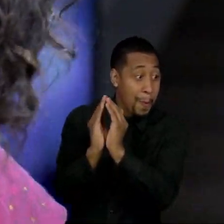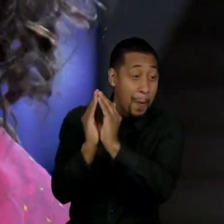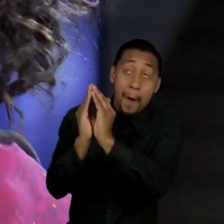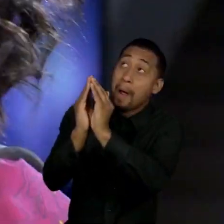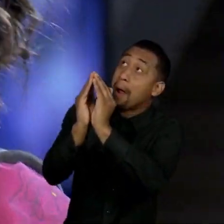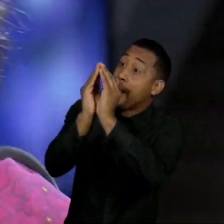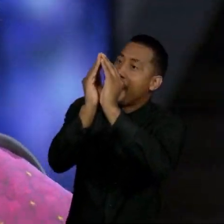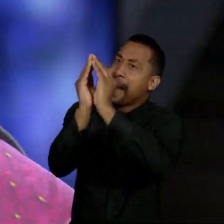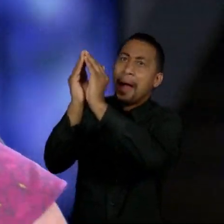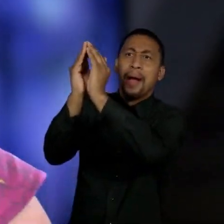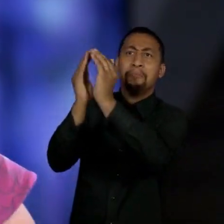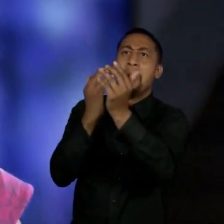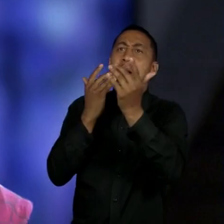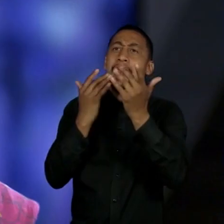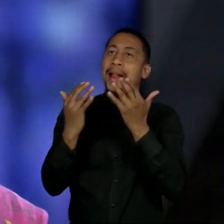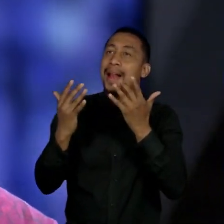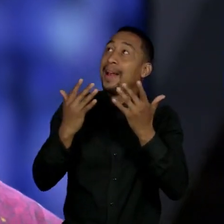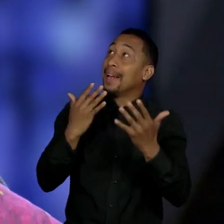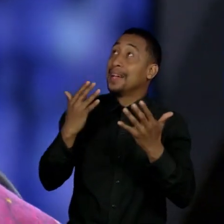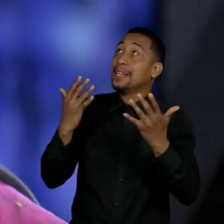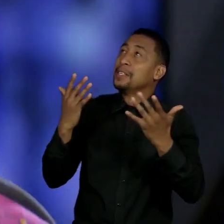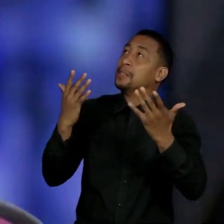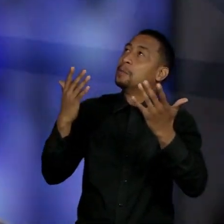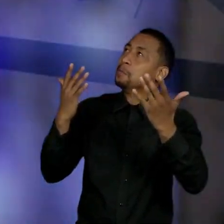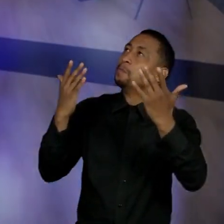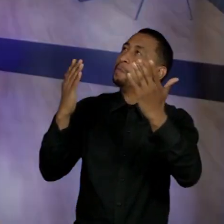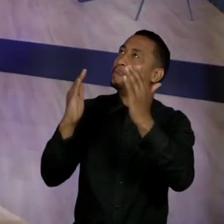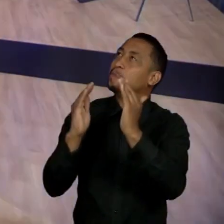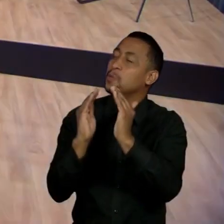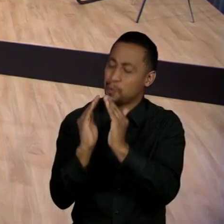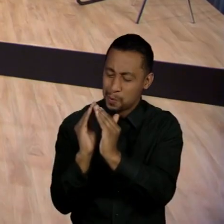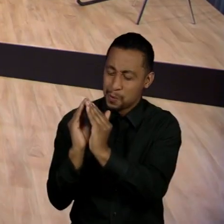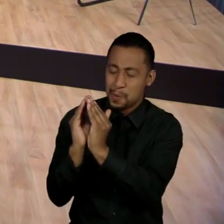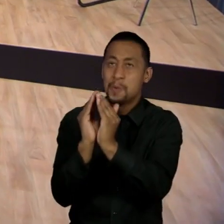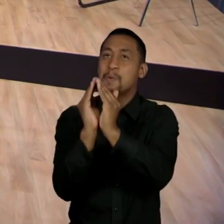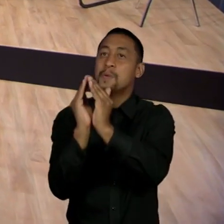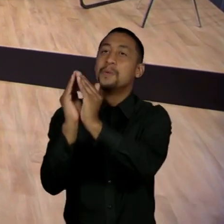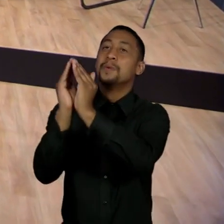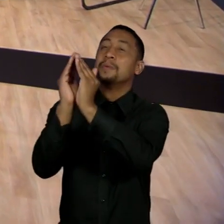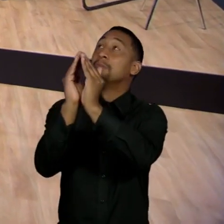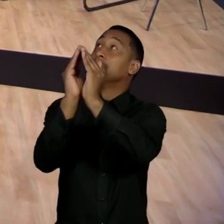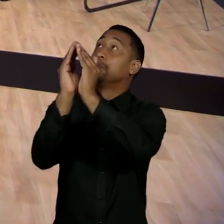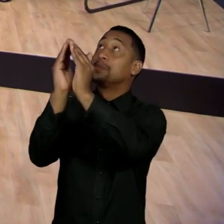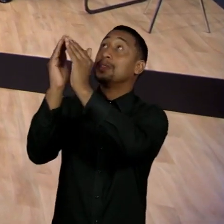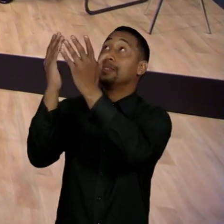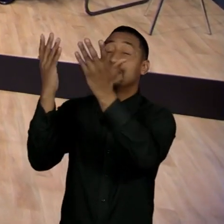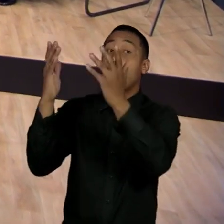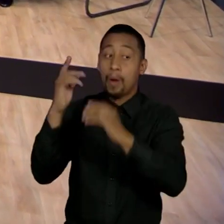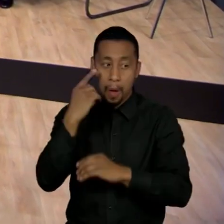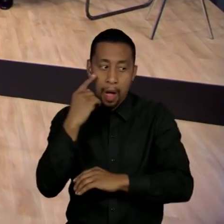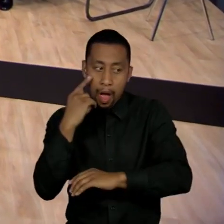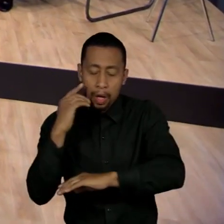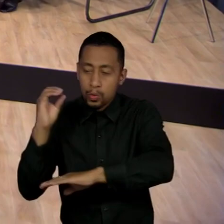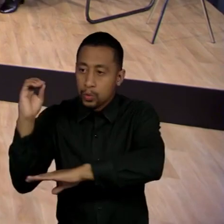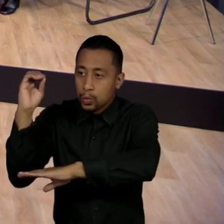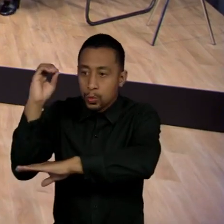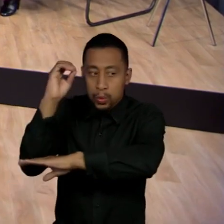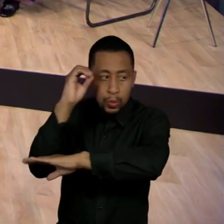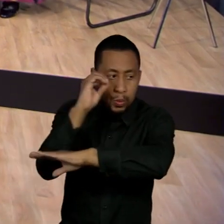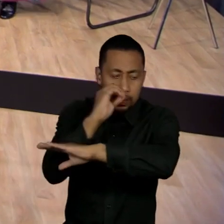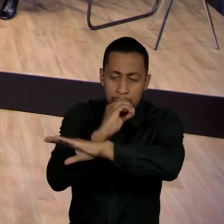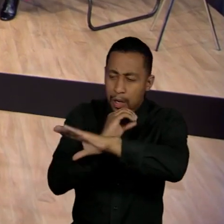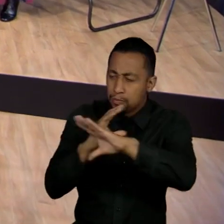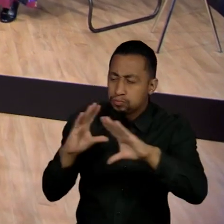balão multicor, como no céu vai subindo. Foi numa noite igual a